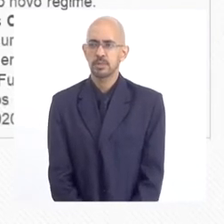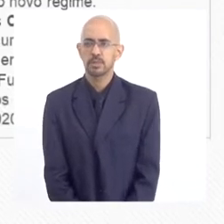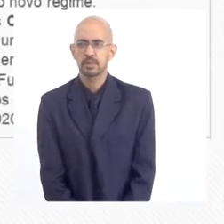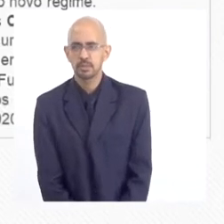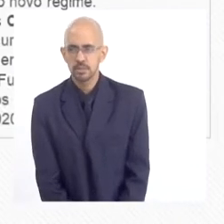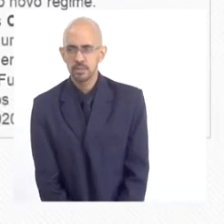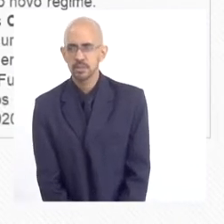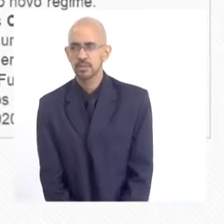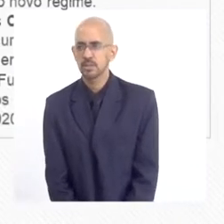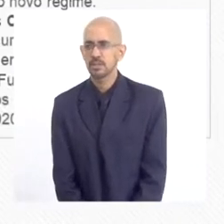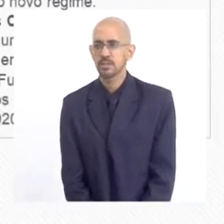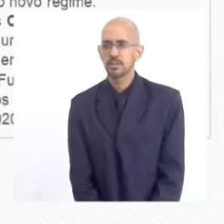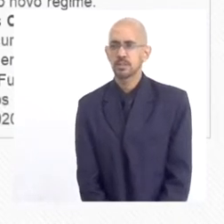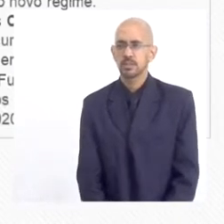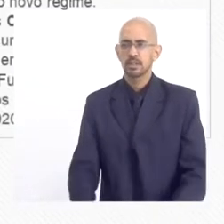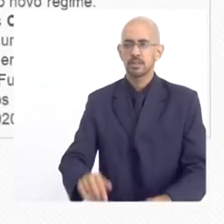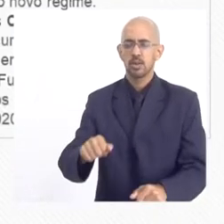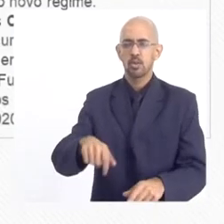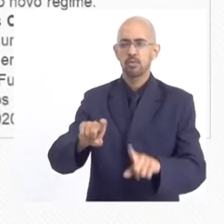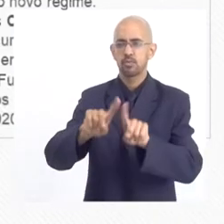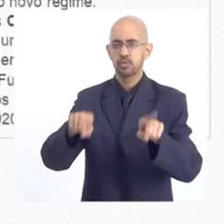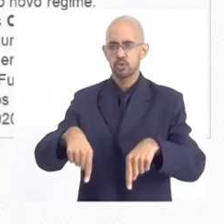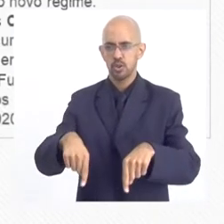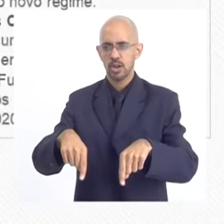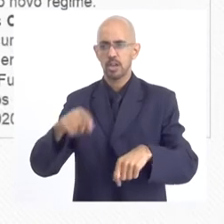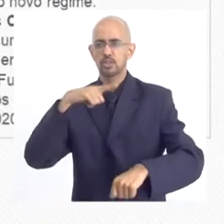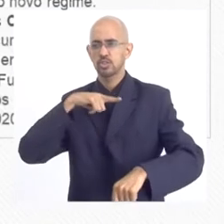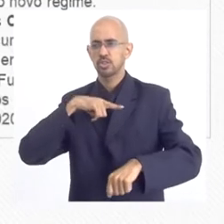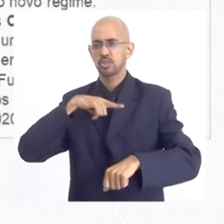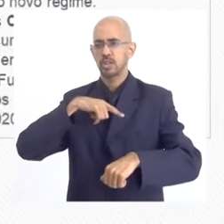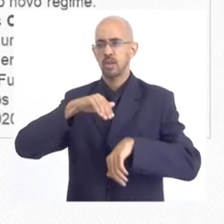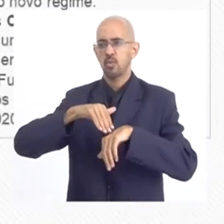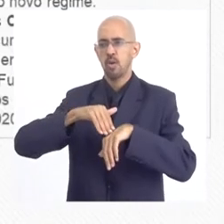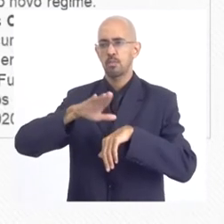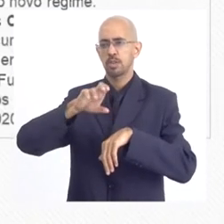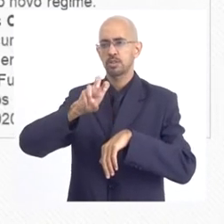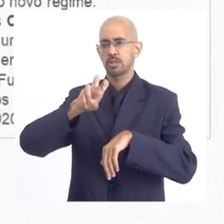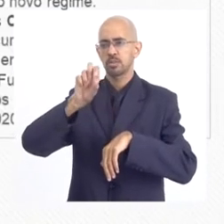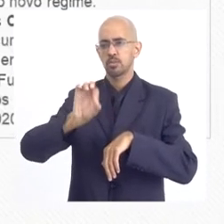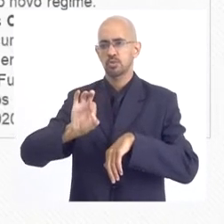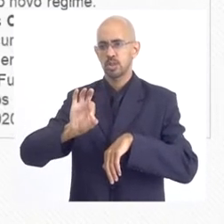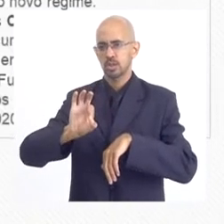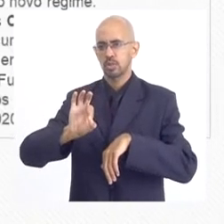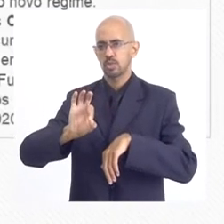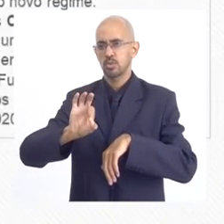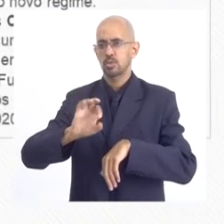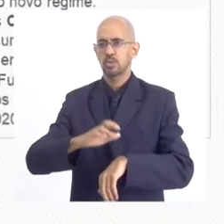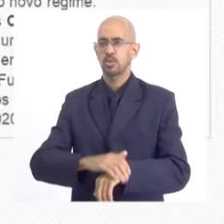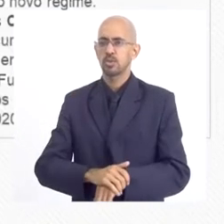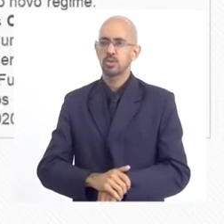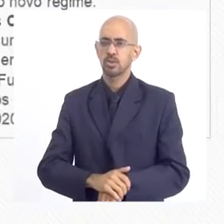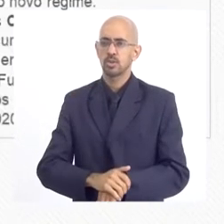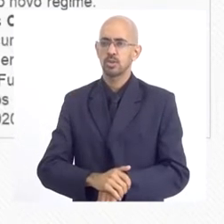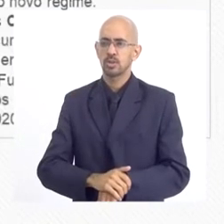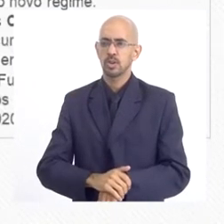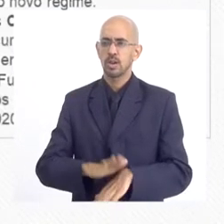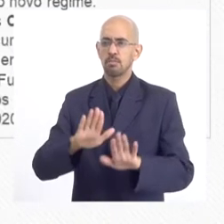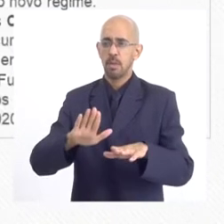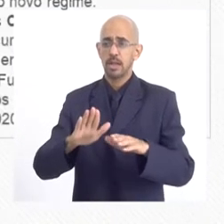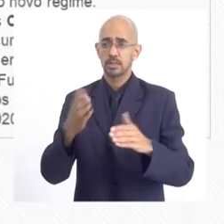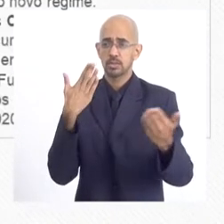Pessoal, a gente teve um crescimento de 5%, mas